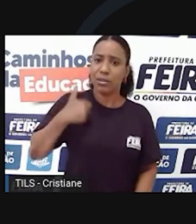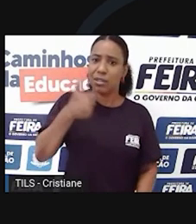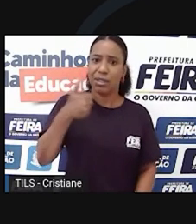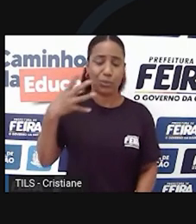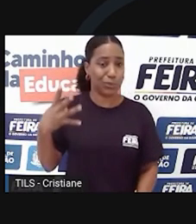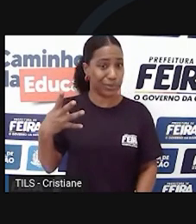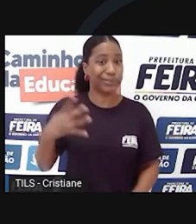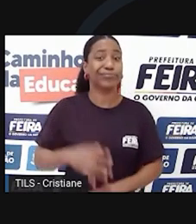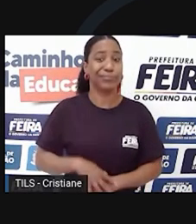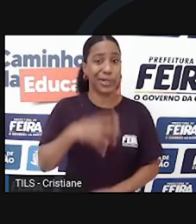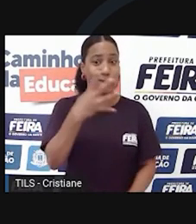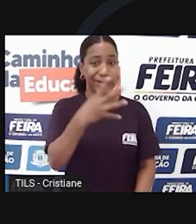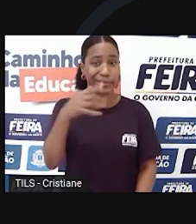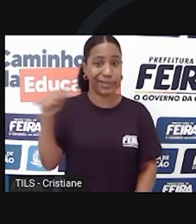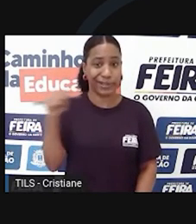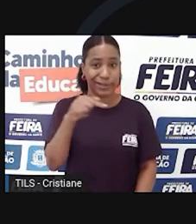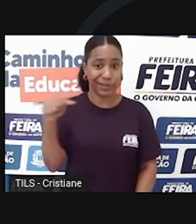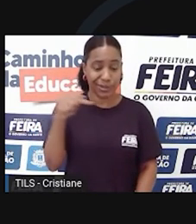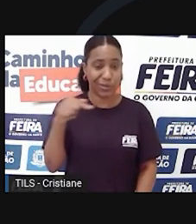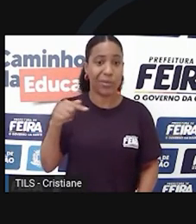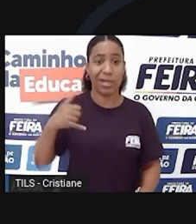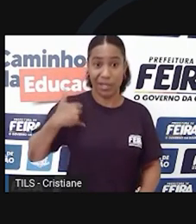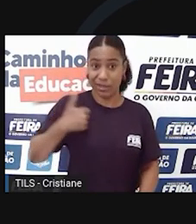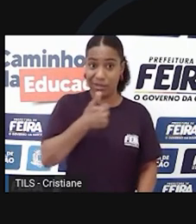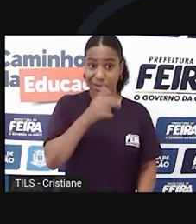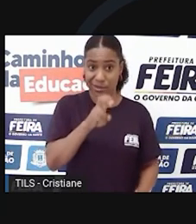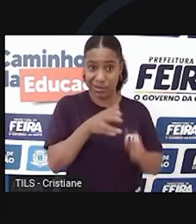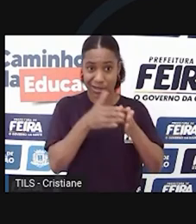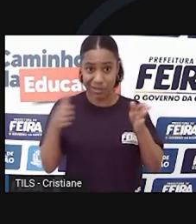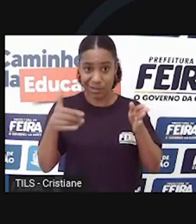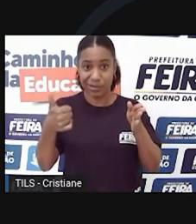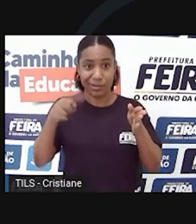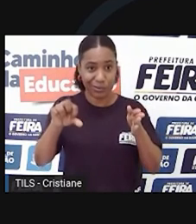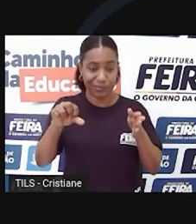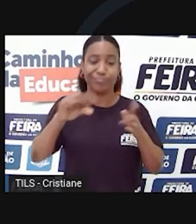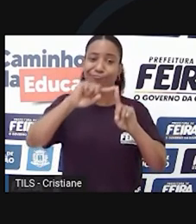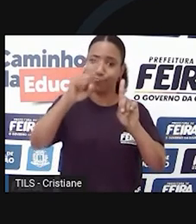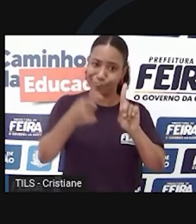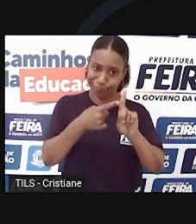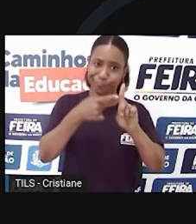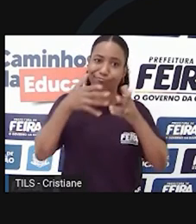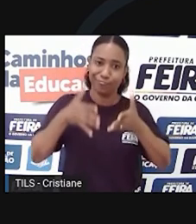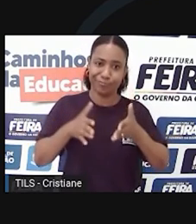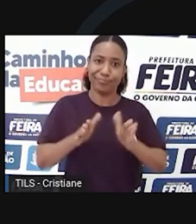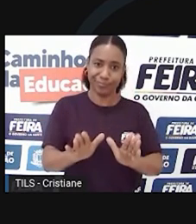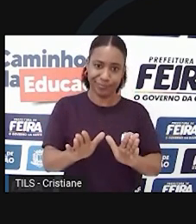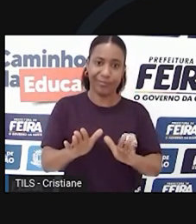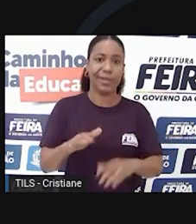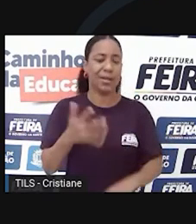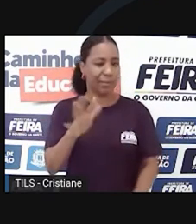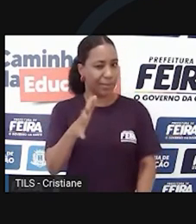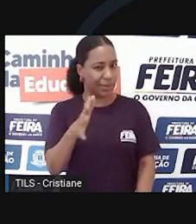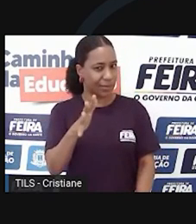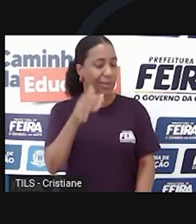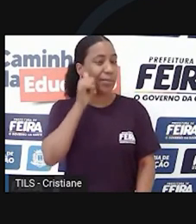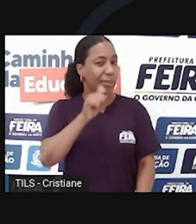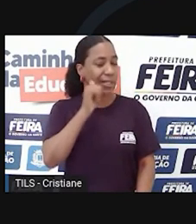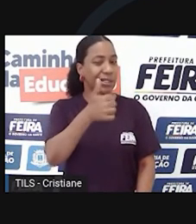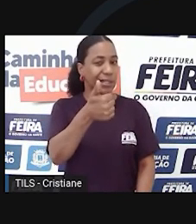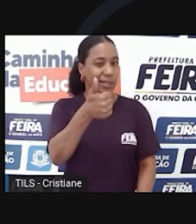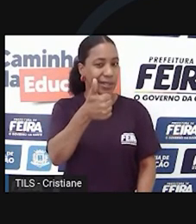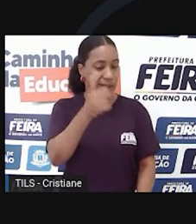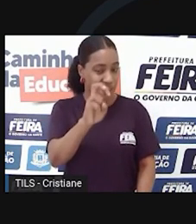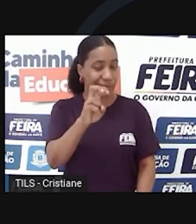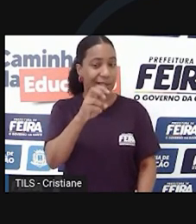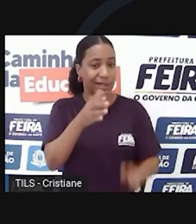mães com idade entre 15 e 19 anos. Aqui, de cada 10 meninas de 15 a 19 anos grávidas ou com